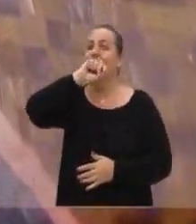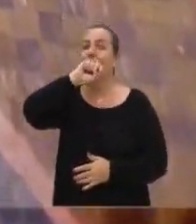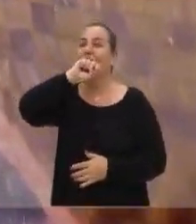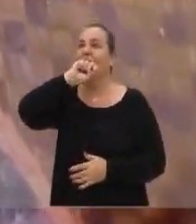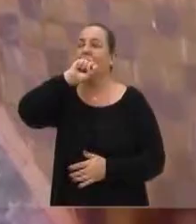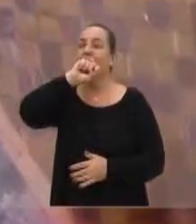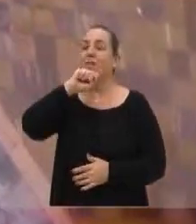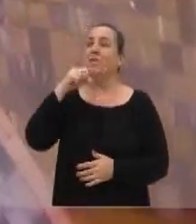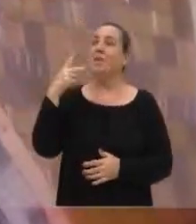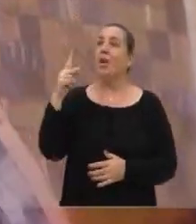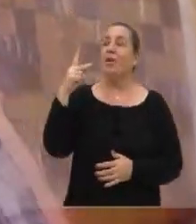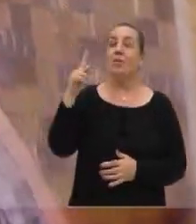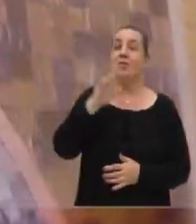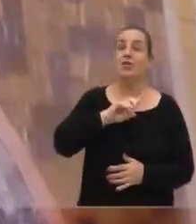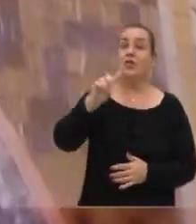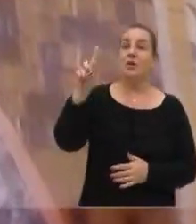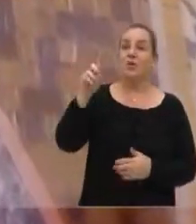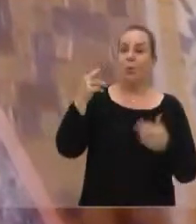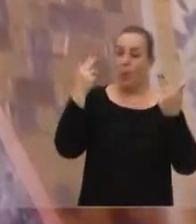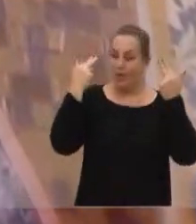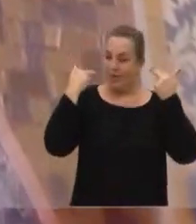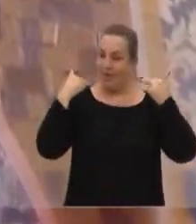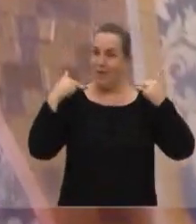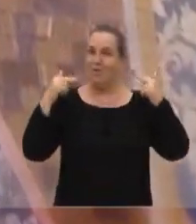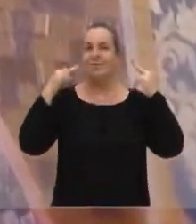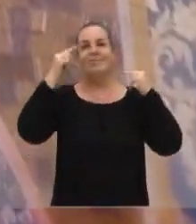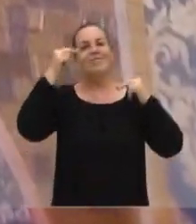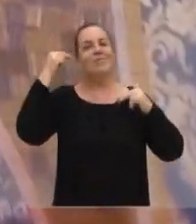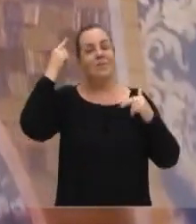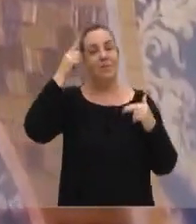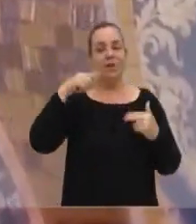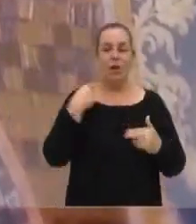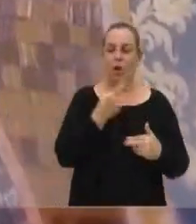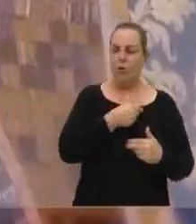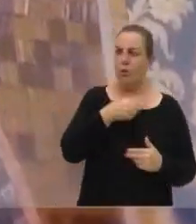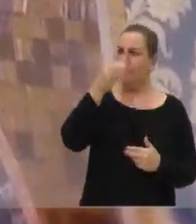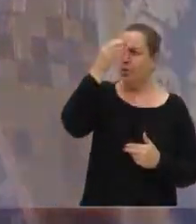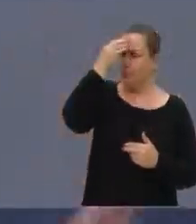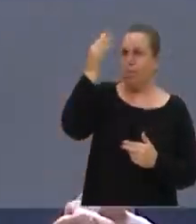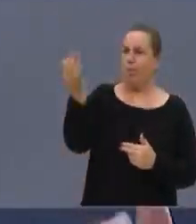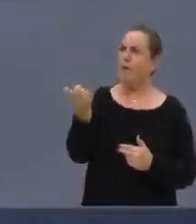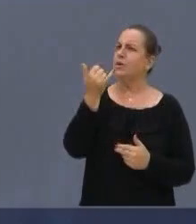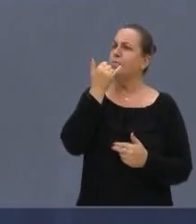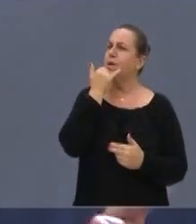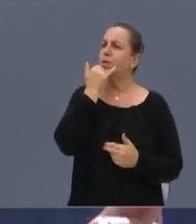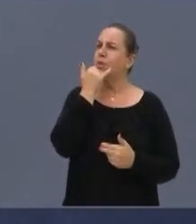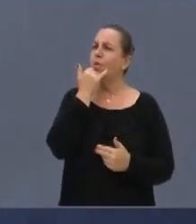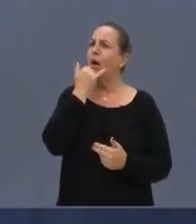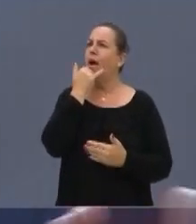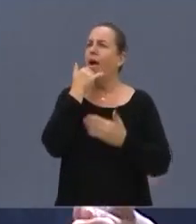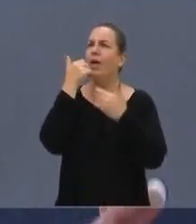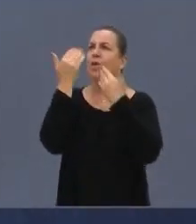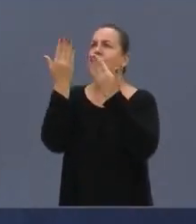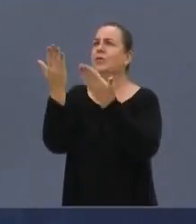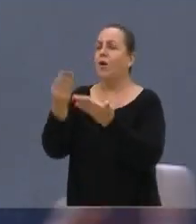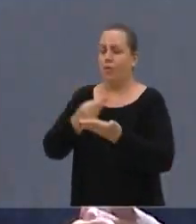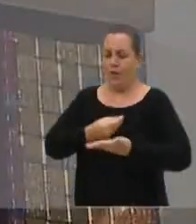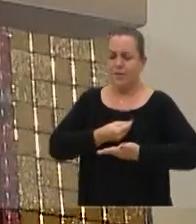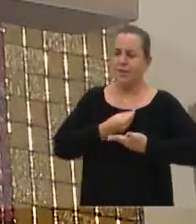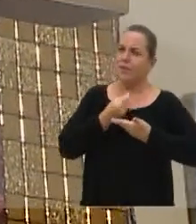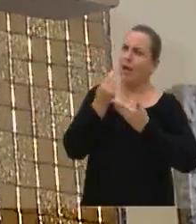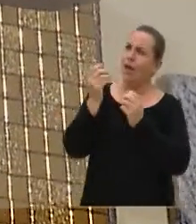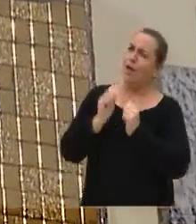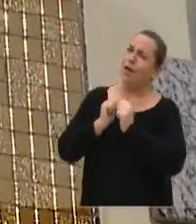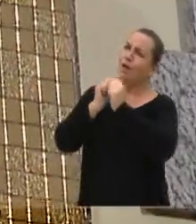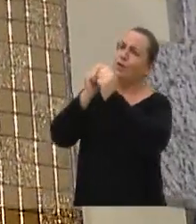unigênito do Pai, vós de Deus Cordeiro Santo, nossas culpas perdoai.